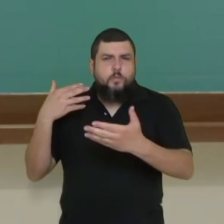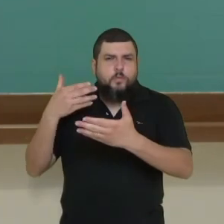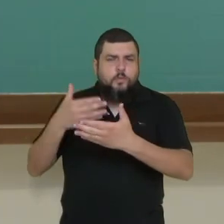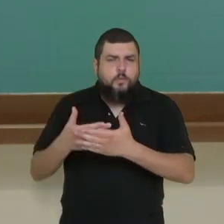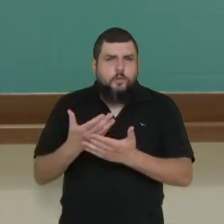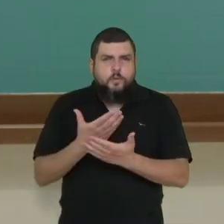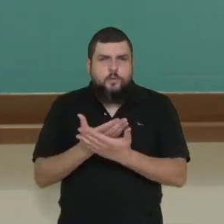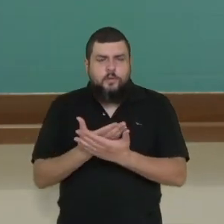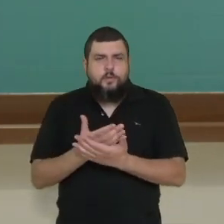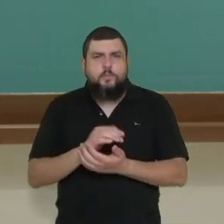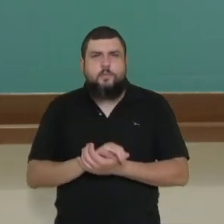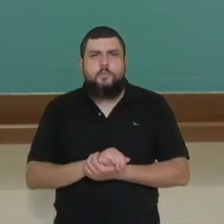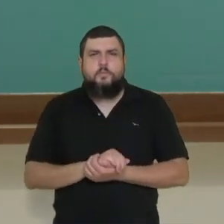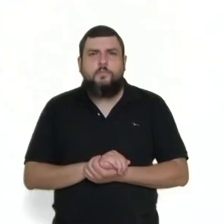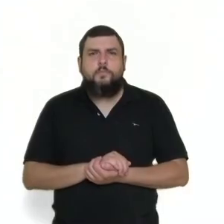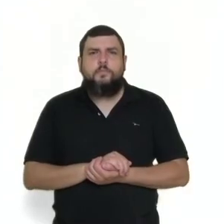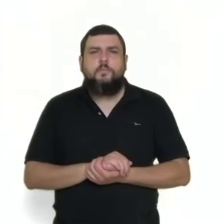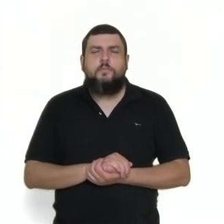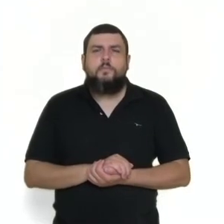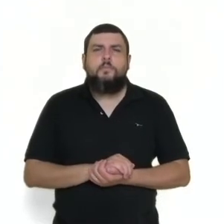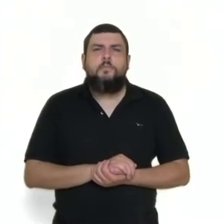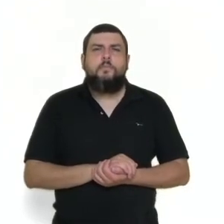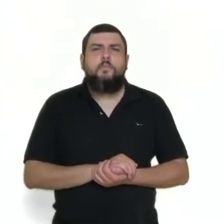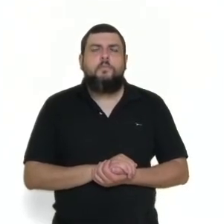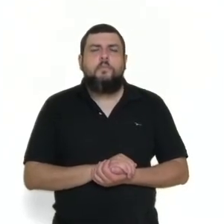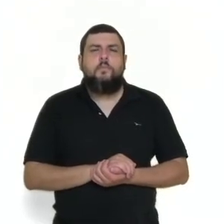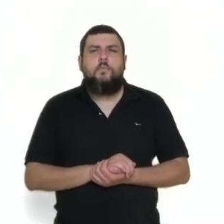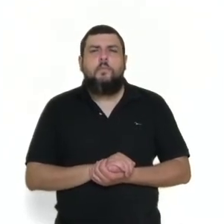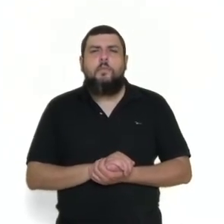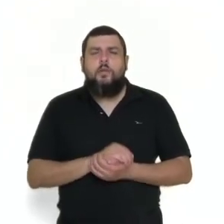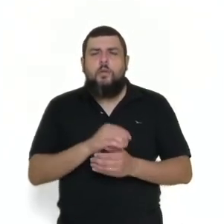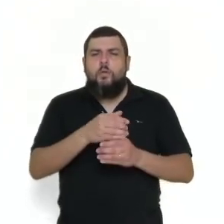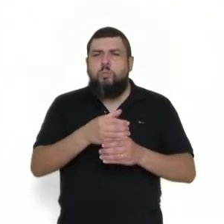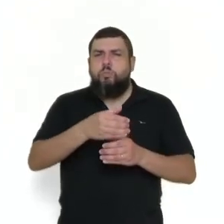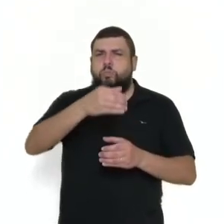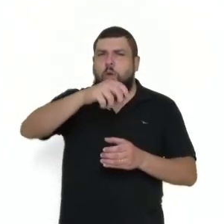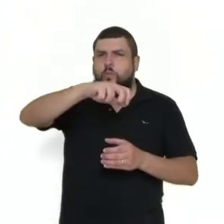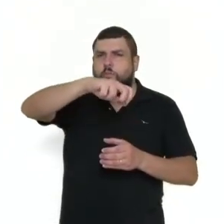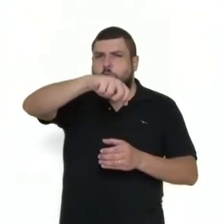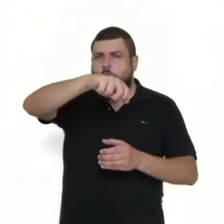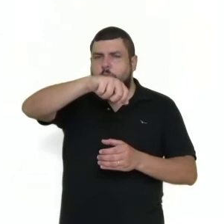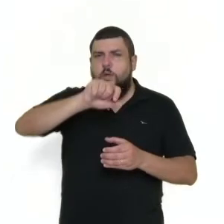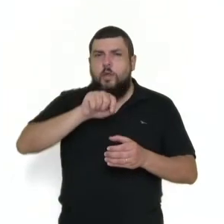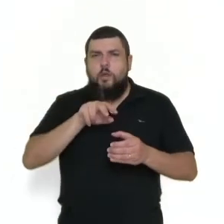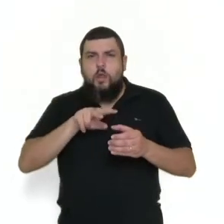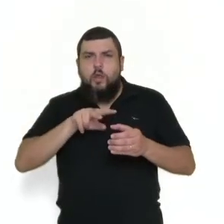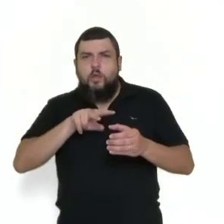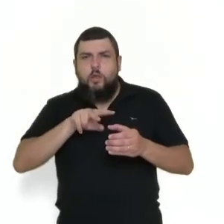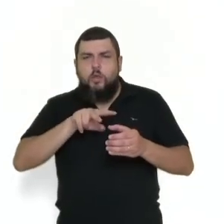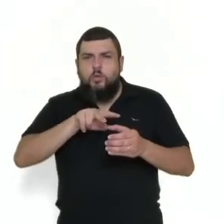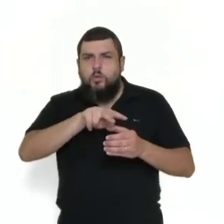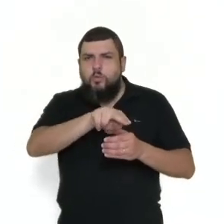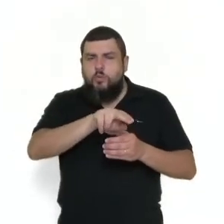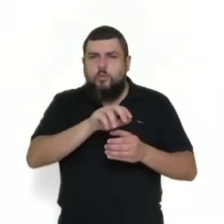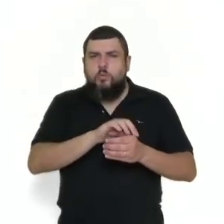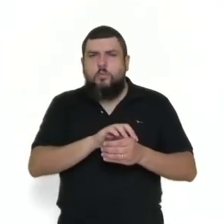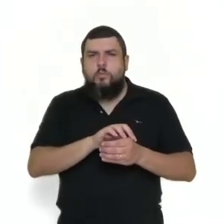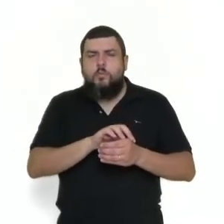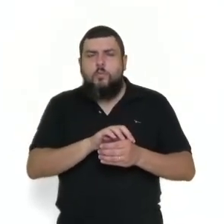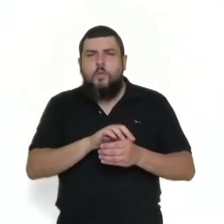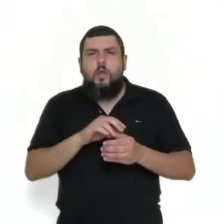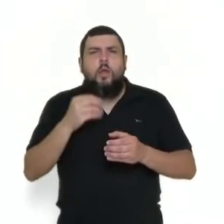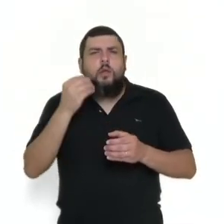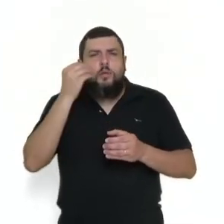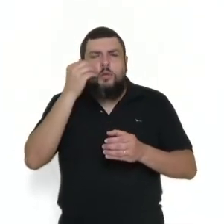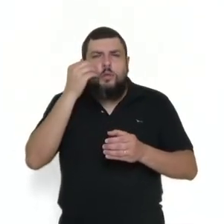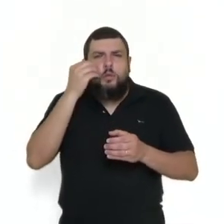você produziu e tudo mais. Então, corte uma garrafa PET transversalmente, seja nesse sentido, né? Com uma régua, meça o